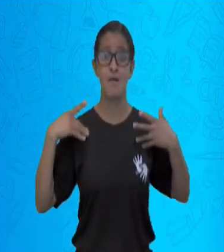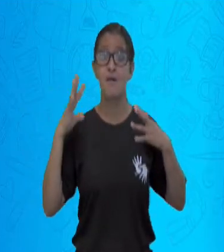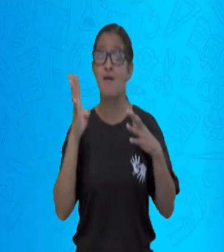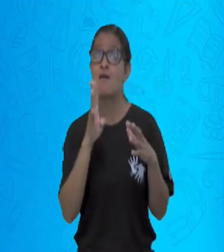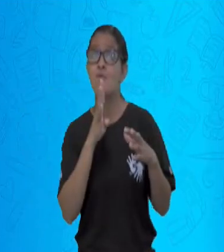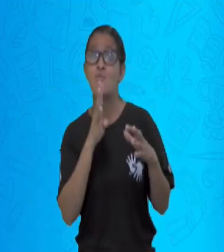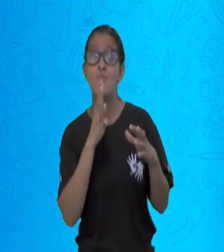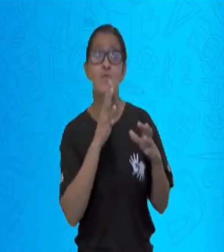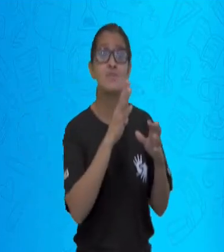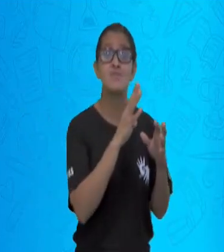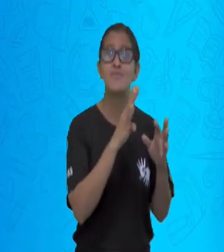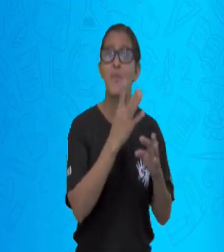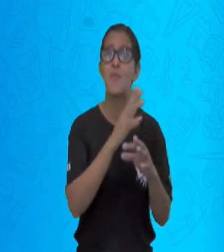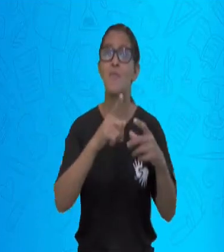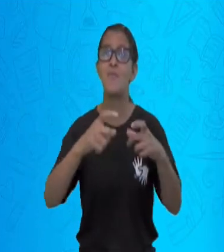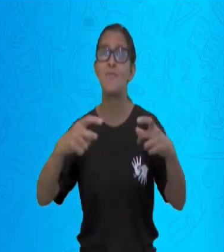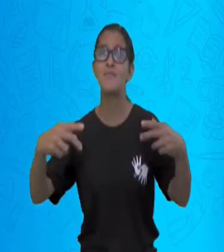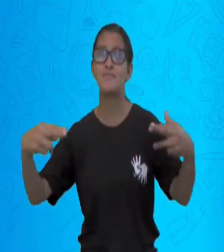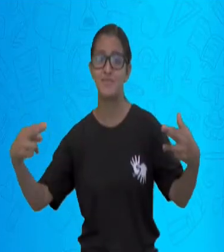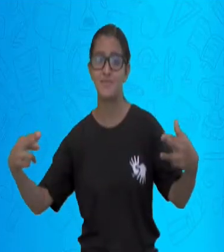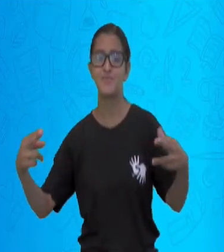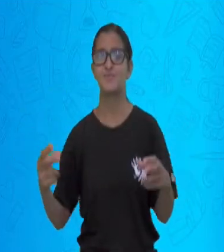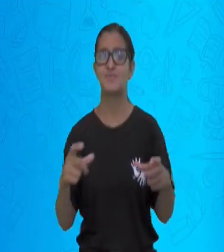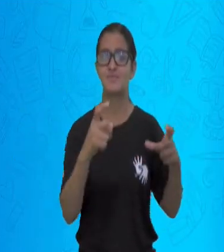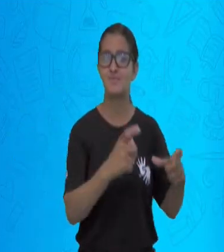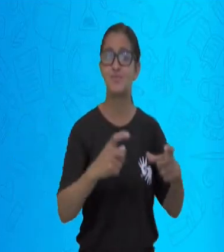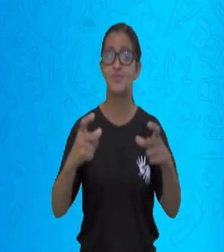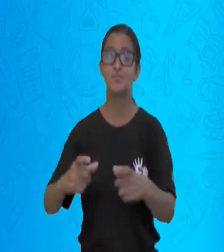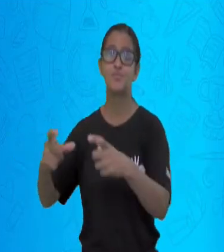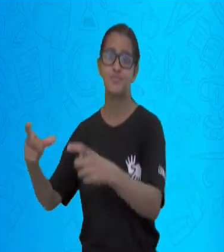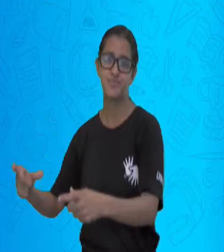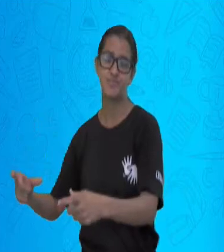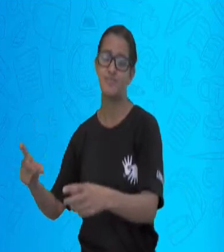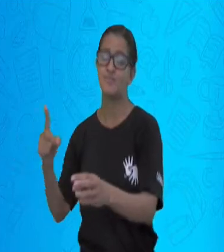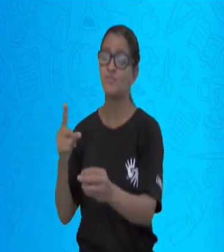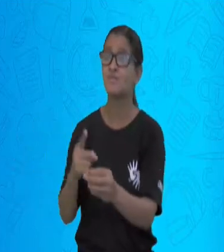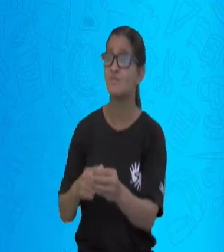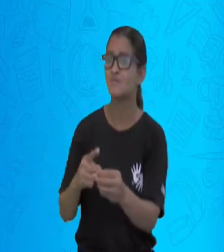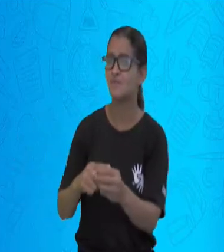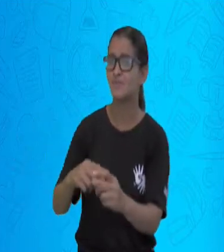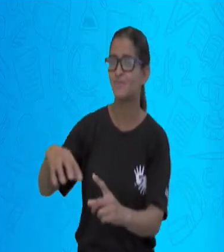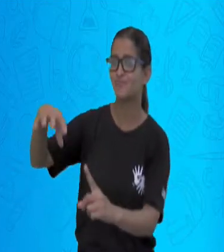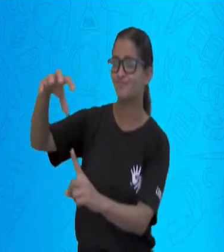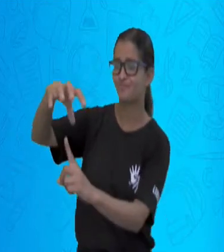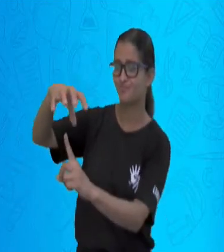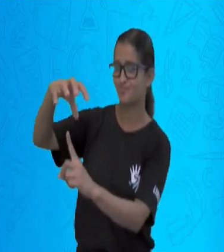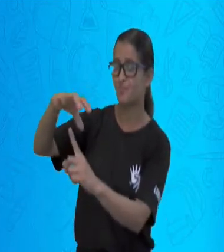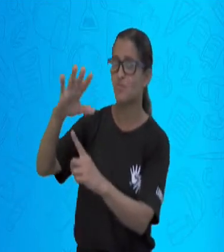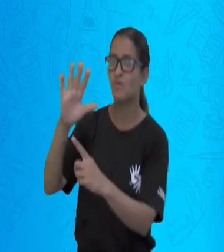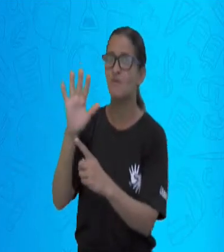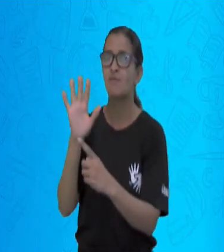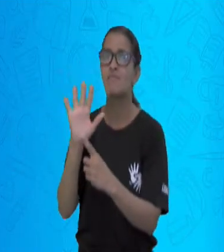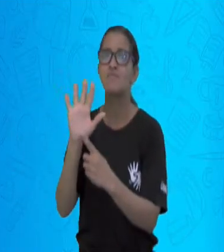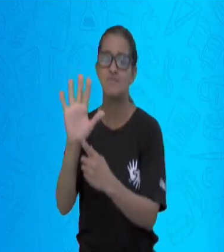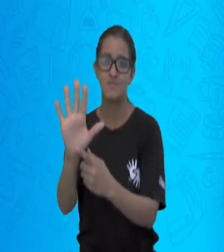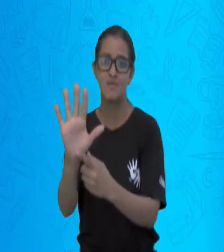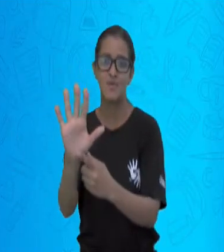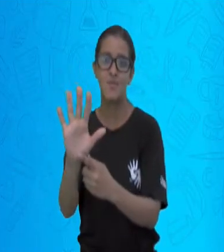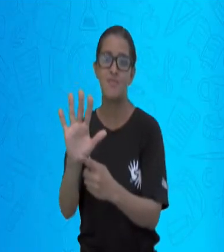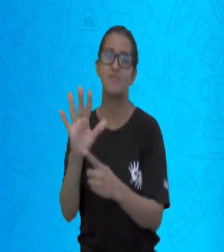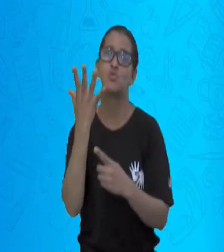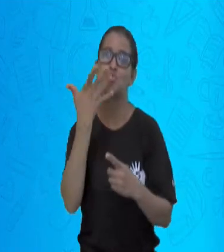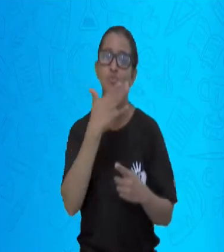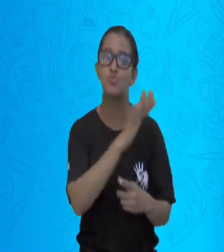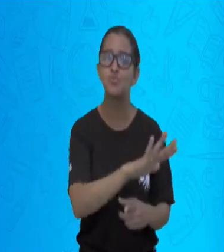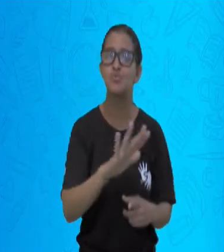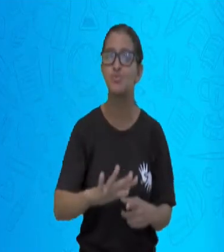de Valadares. E nós começamos pelas praças e no final desse passeio nós fomos conhecer